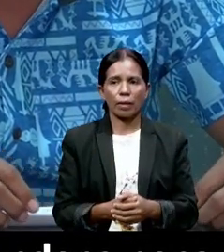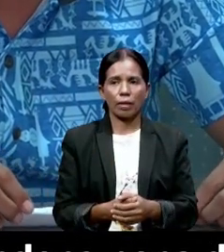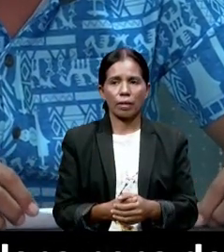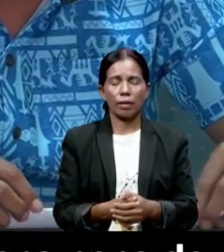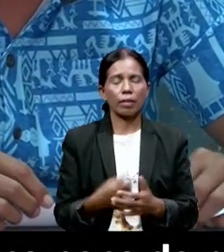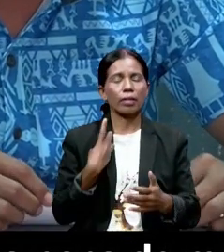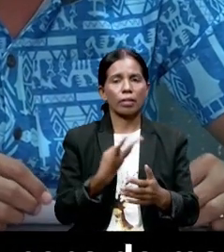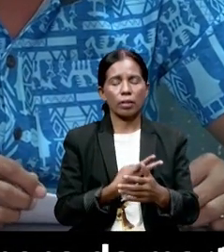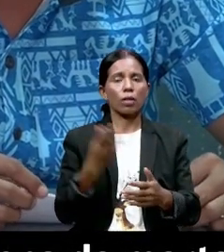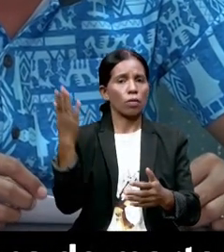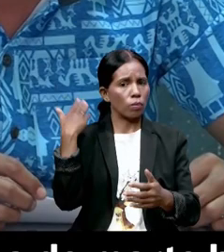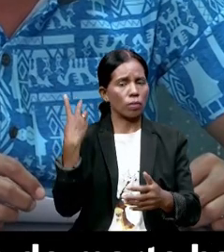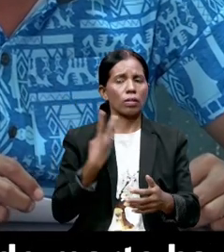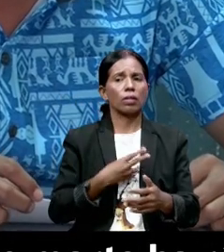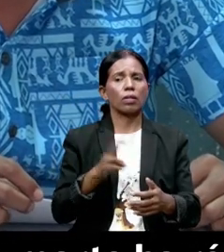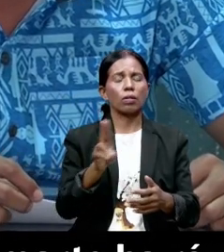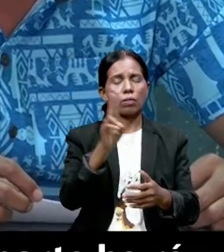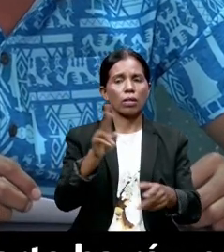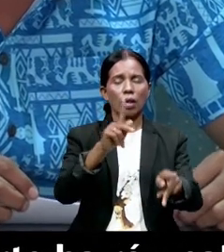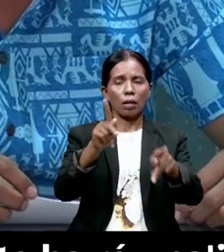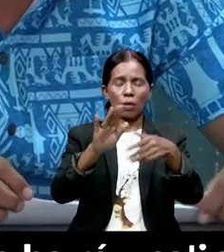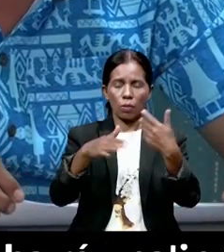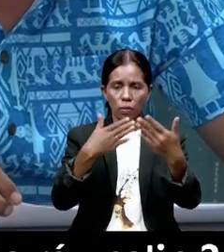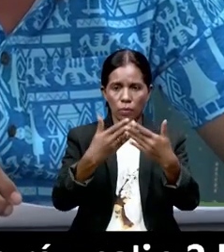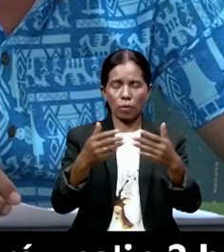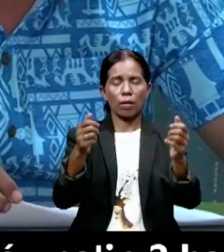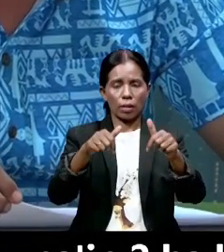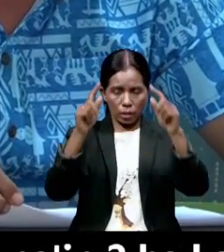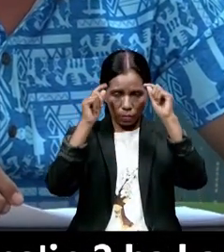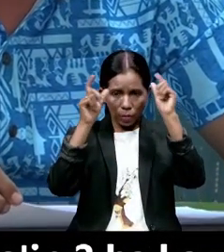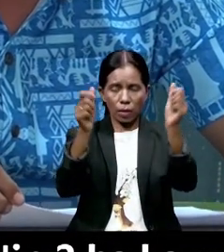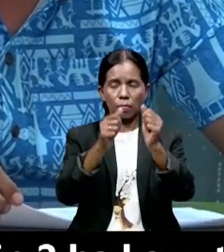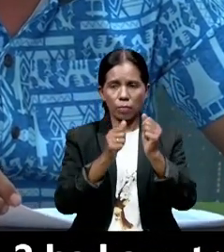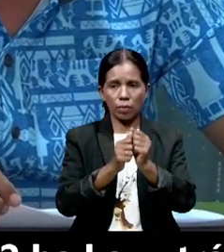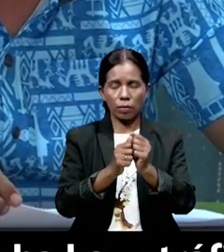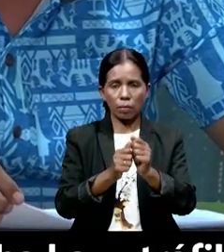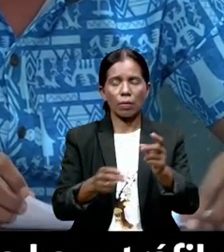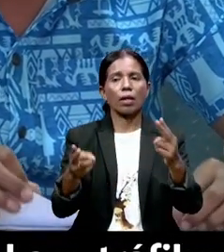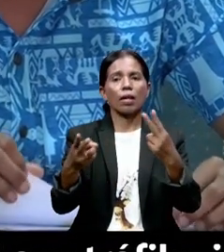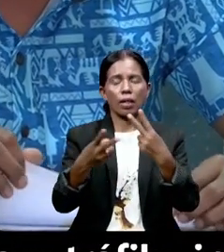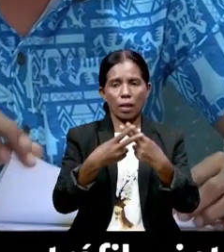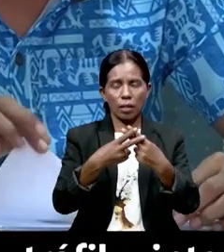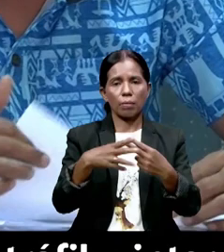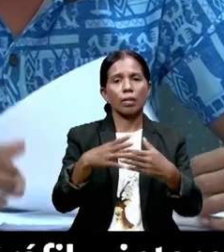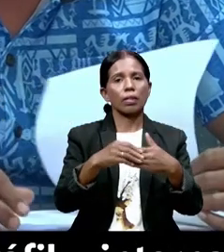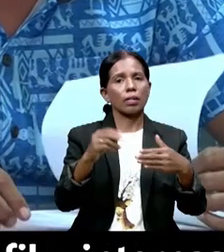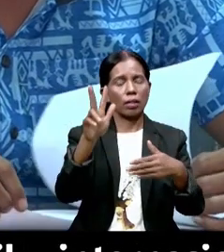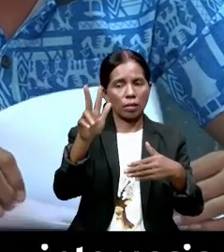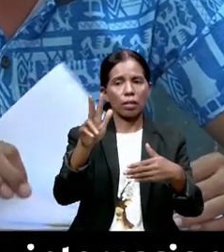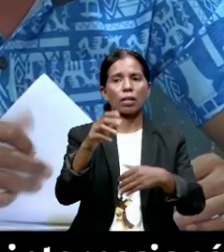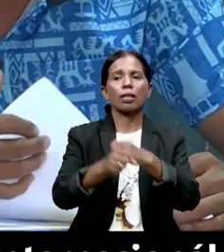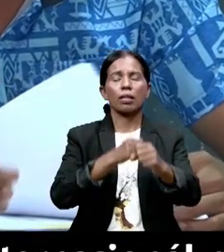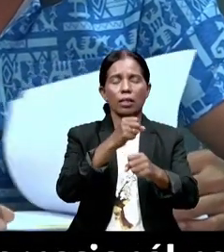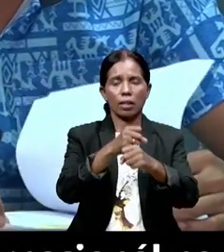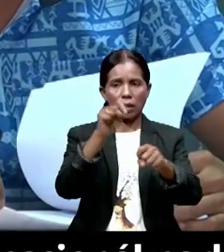Durante né, ita usa hela makida total população né, total população depois multiplica né maka tina nida né